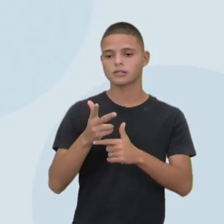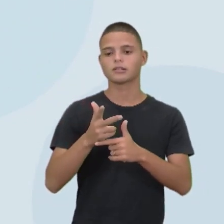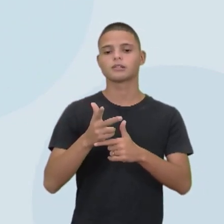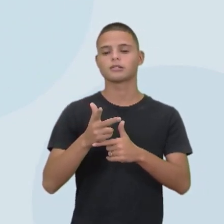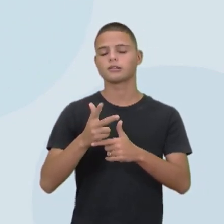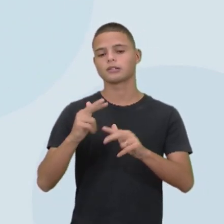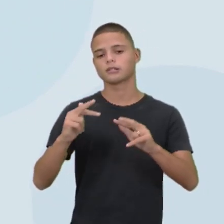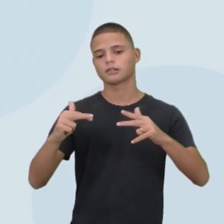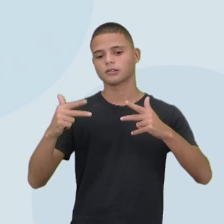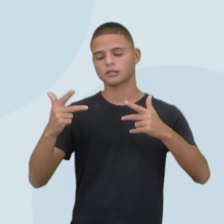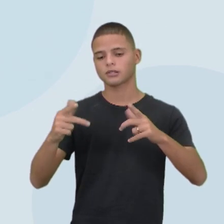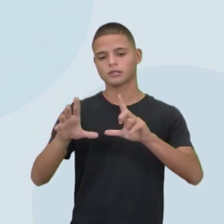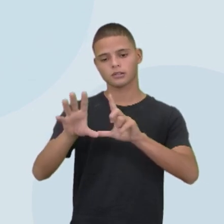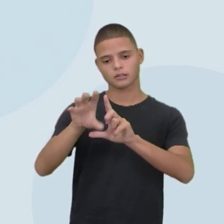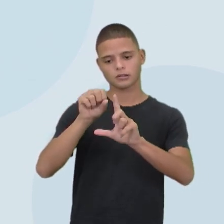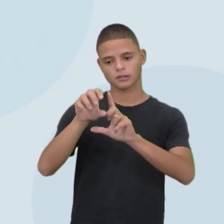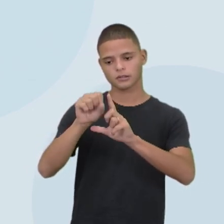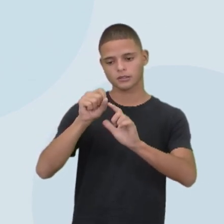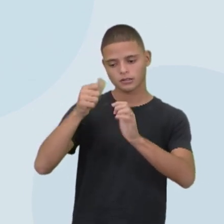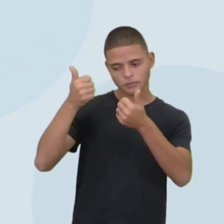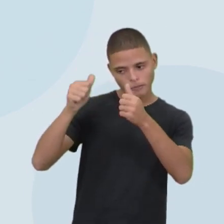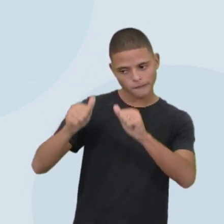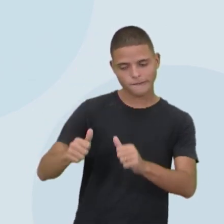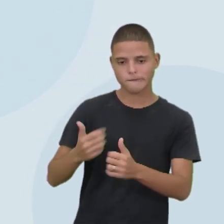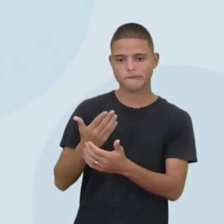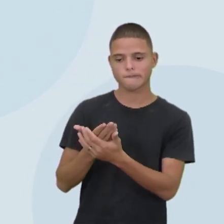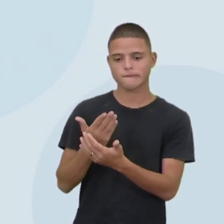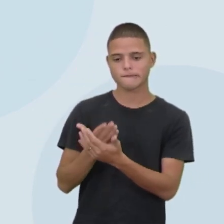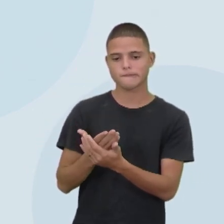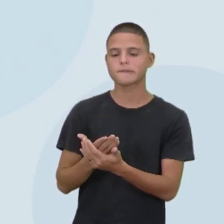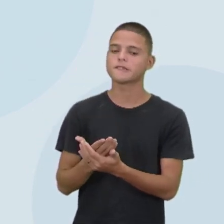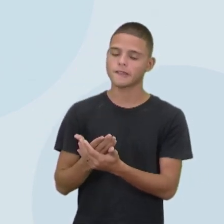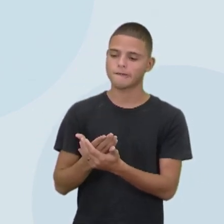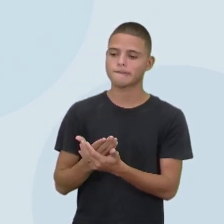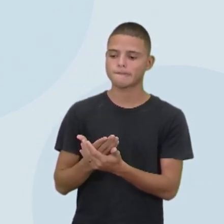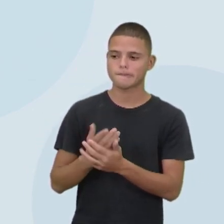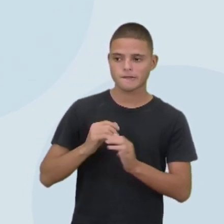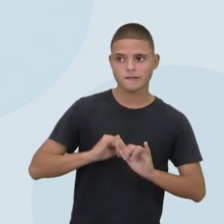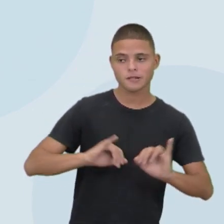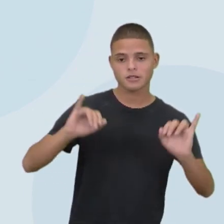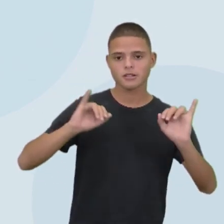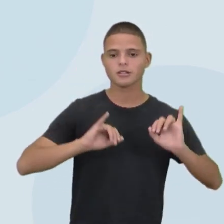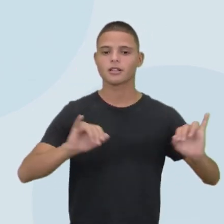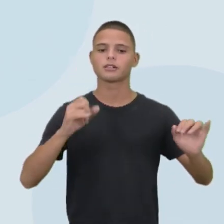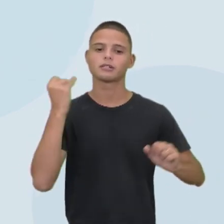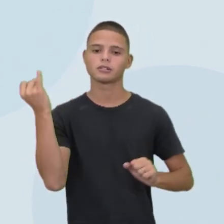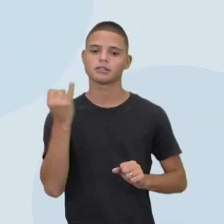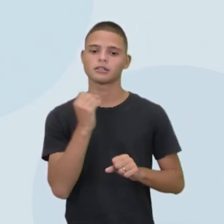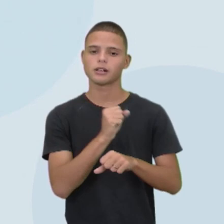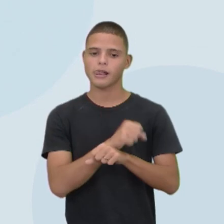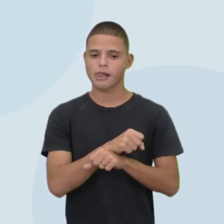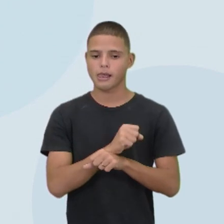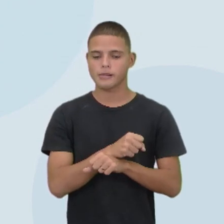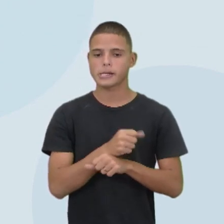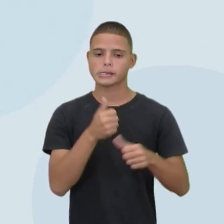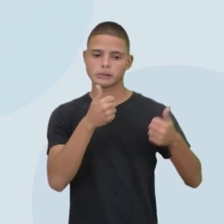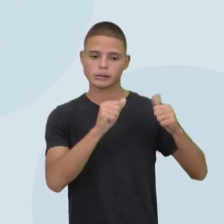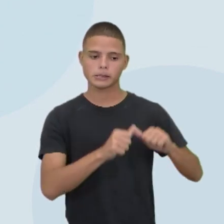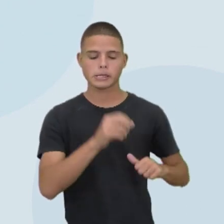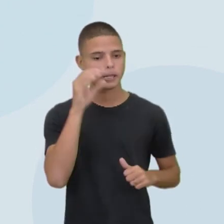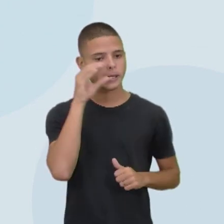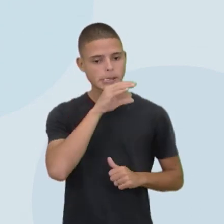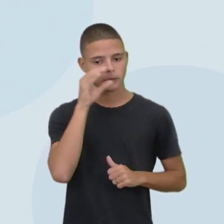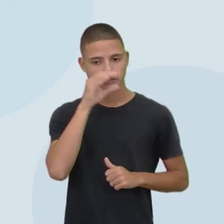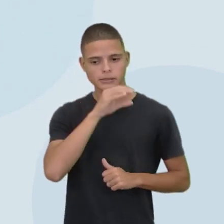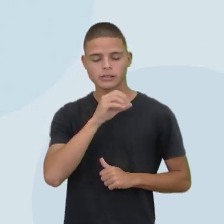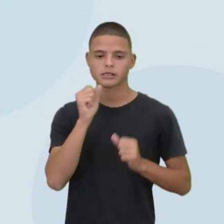vocês fazerem a análise da aula. Assistam a aula, divulguem aí para gente, bastante importante, né? E avalie também, é rapidinho, você vai entrar num